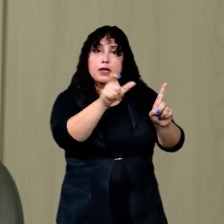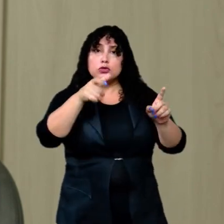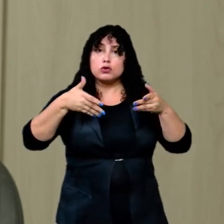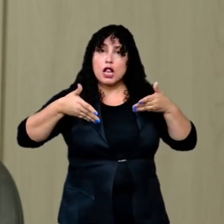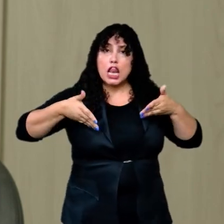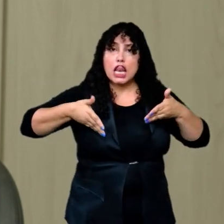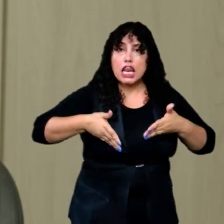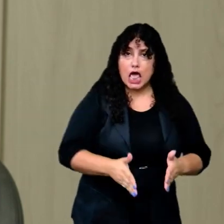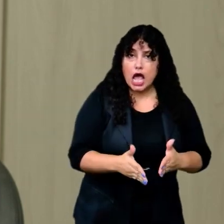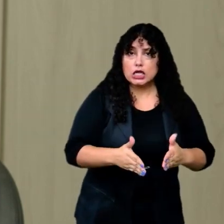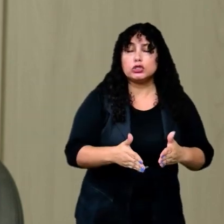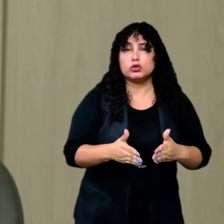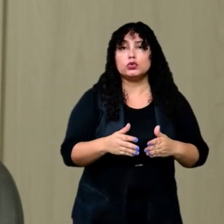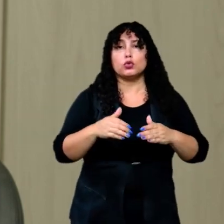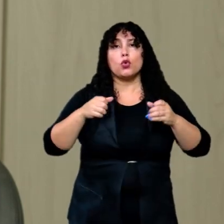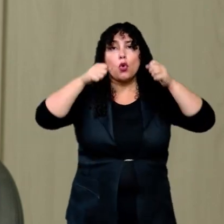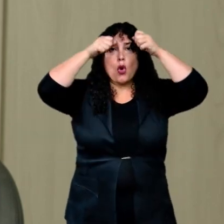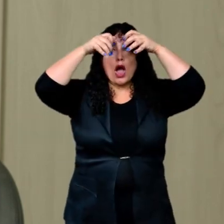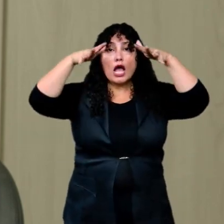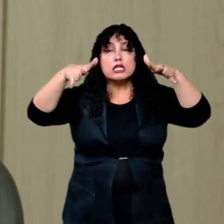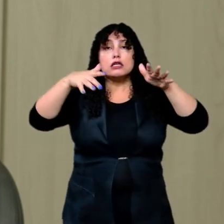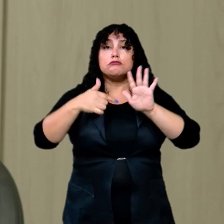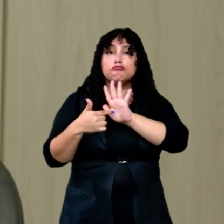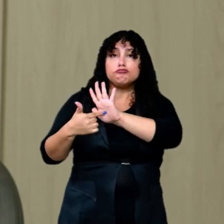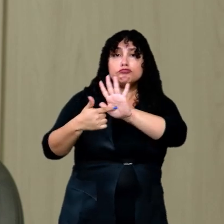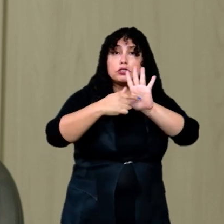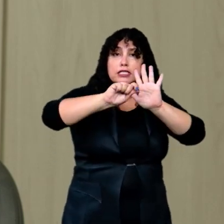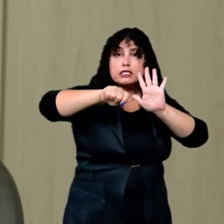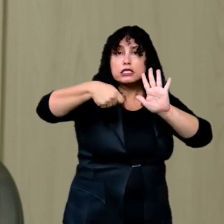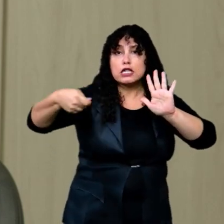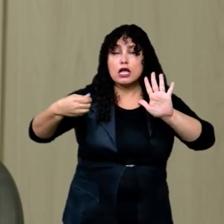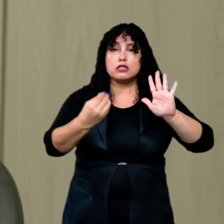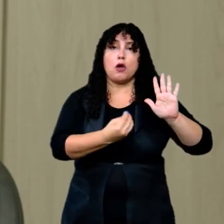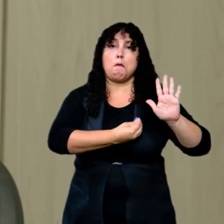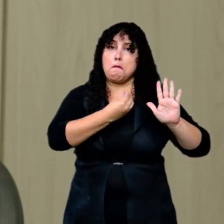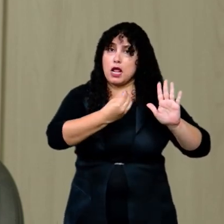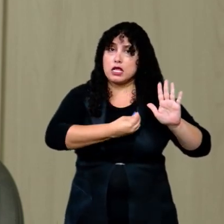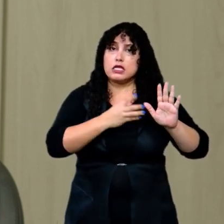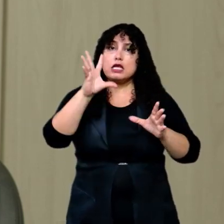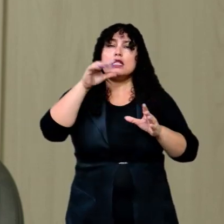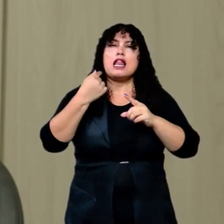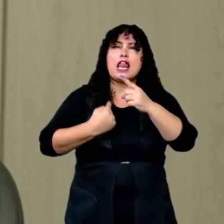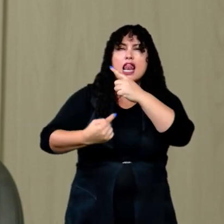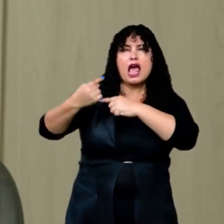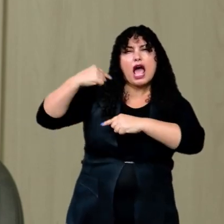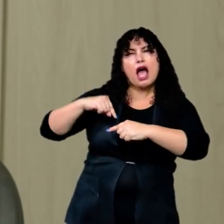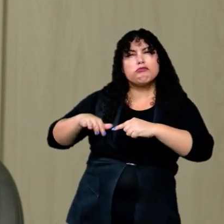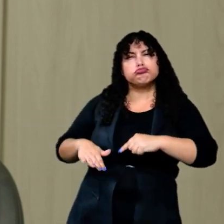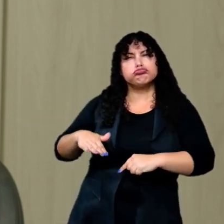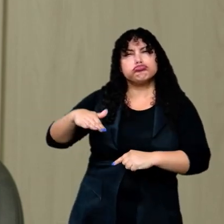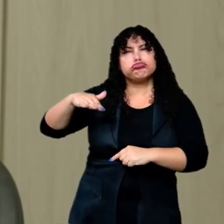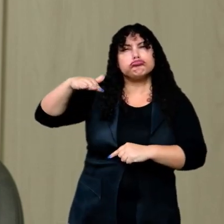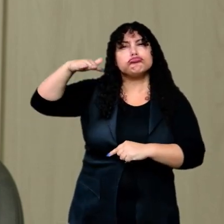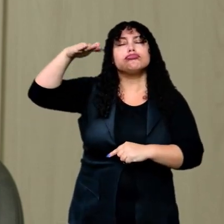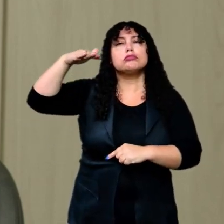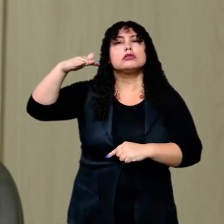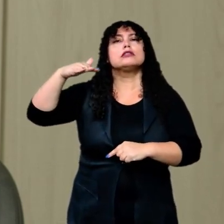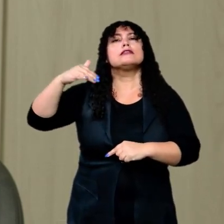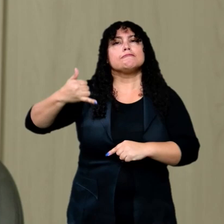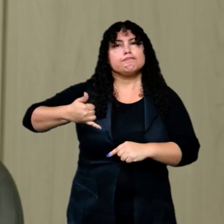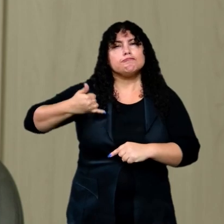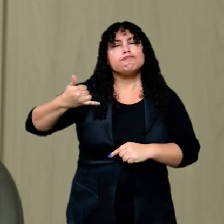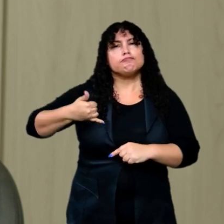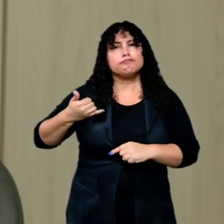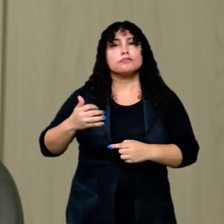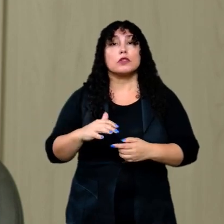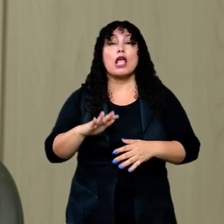nasce com autismo. E esses sinais, eles estão presentes desde a mais tenra idade.